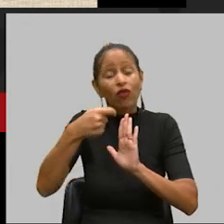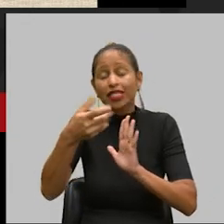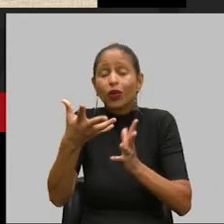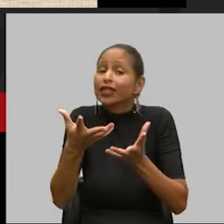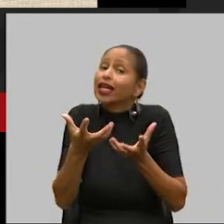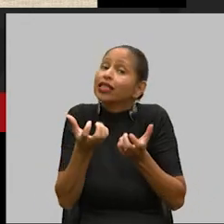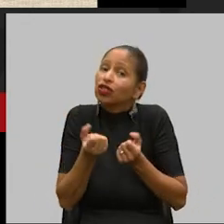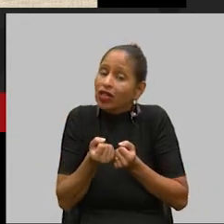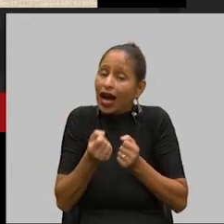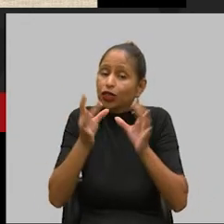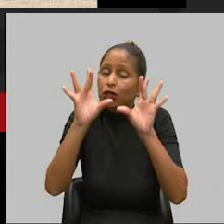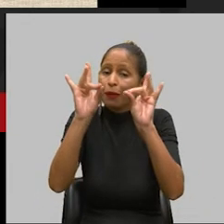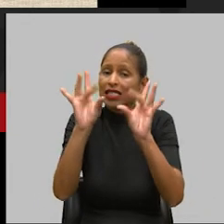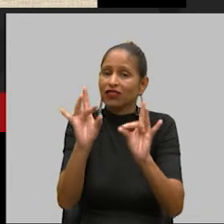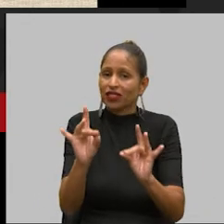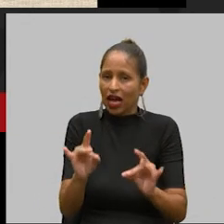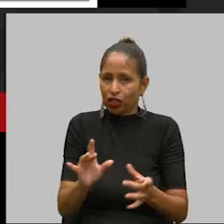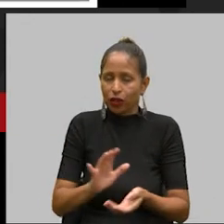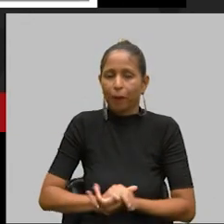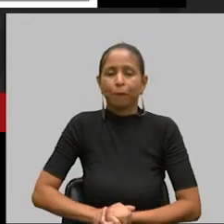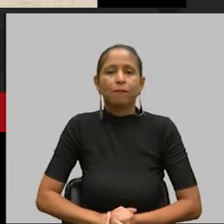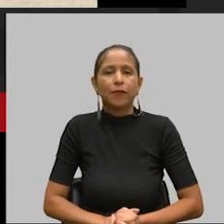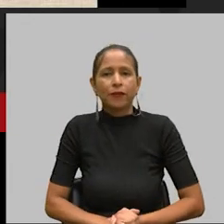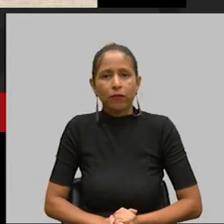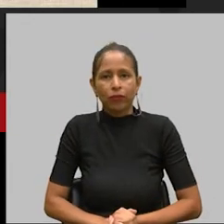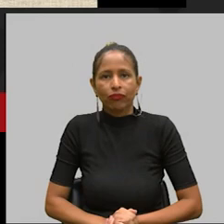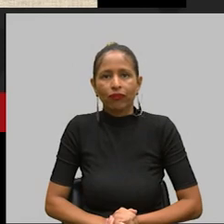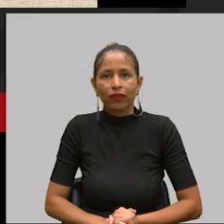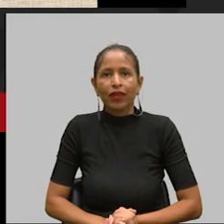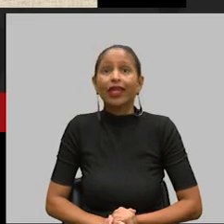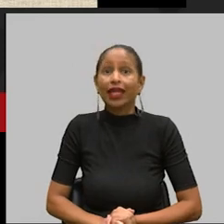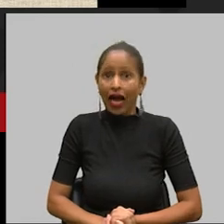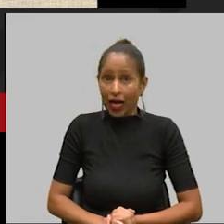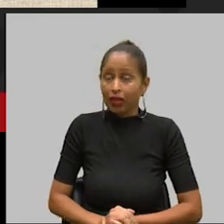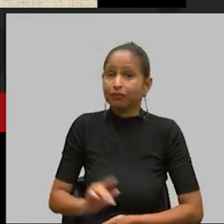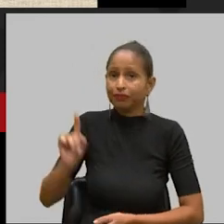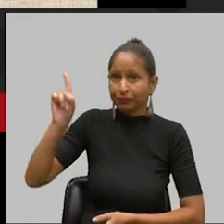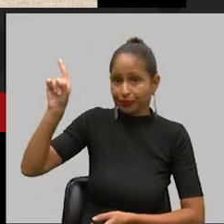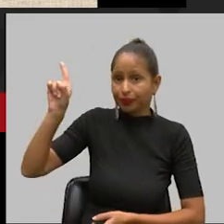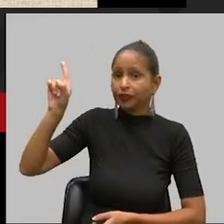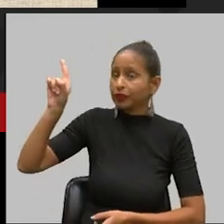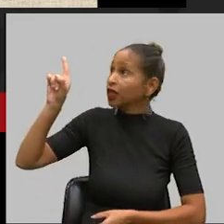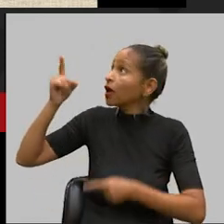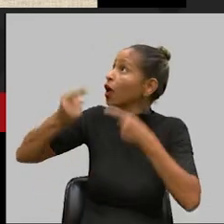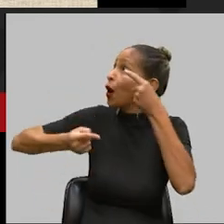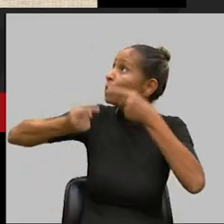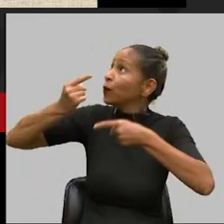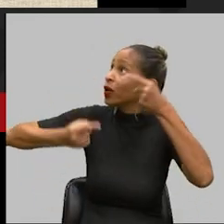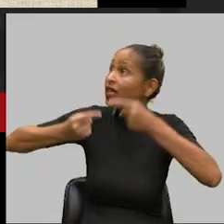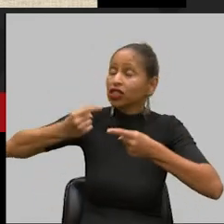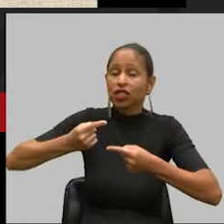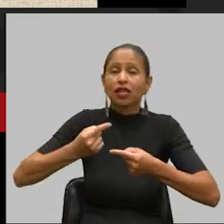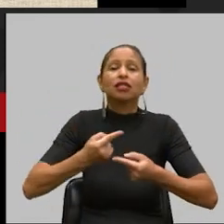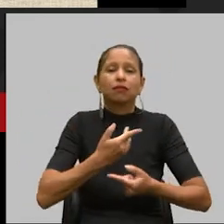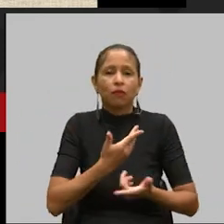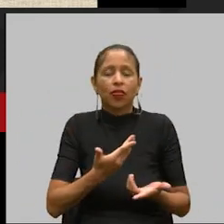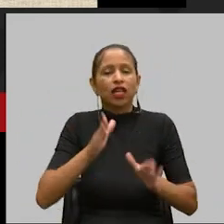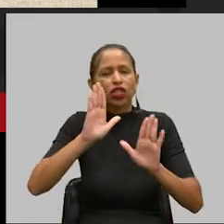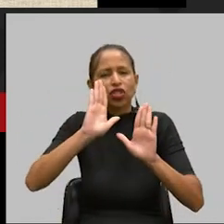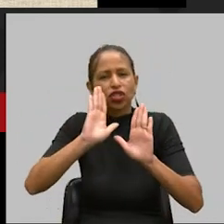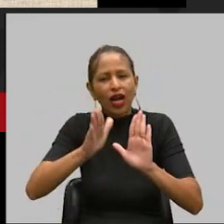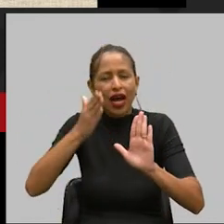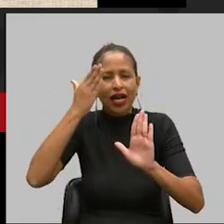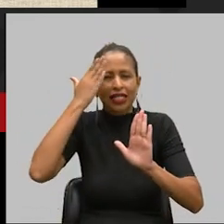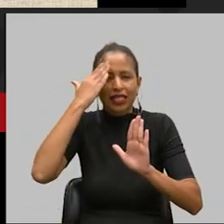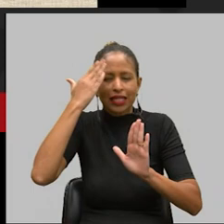nossas especificidades né Agora vamos passar aqui políticas públicas né nossos companheiros que estão aqui já vão dizer